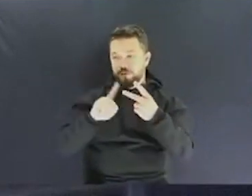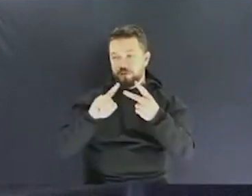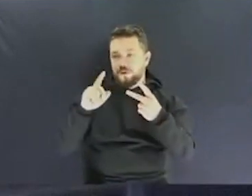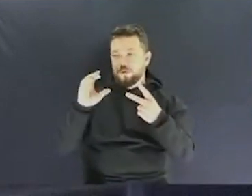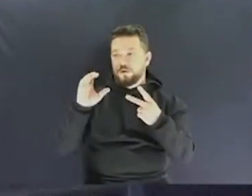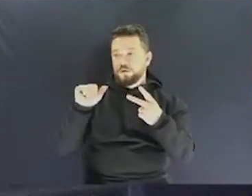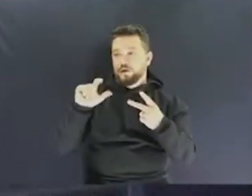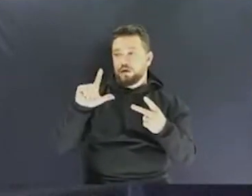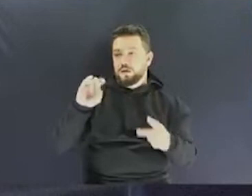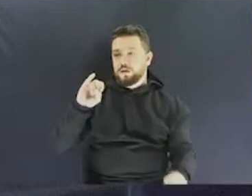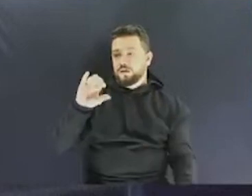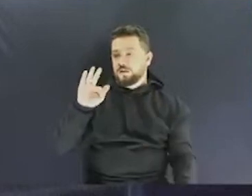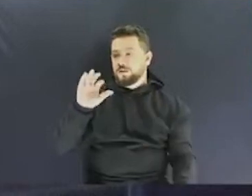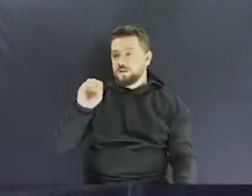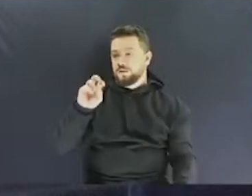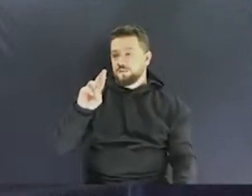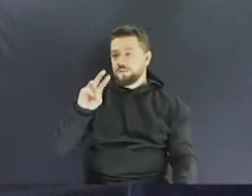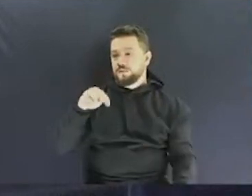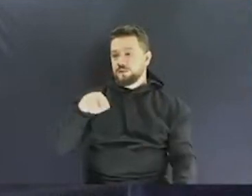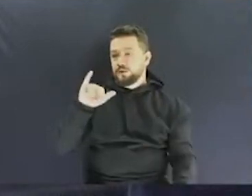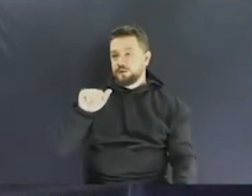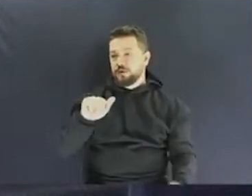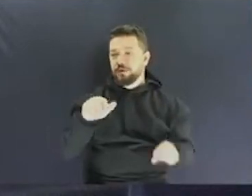de propriedade disponibilizados, alerta.